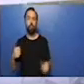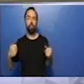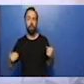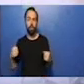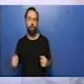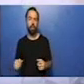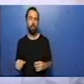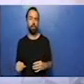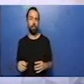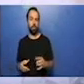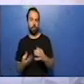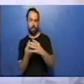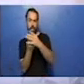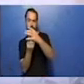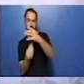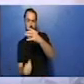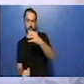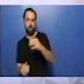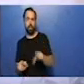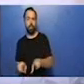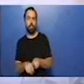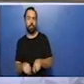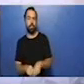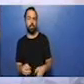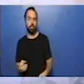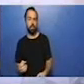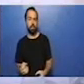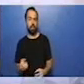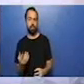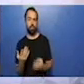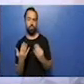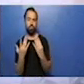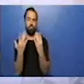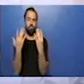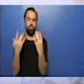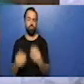ou fervida, ou os dois, né? E alimentos muito bem limpos, né?